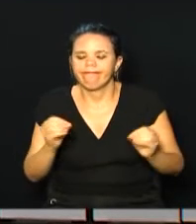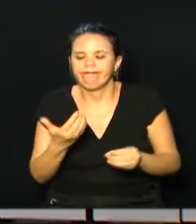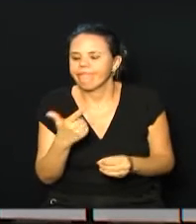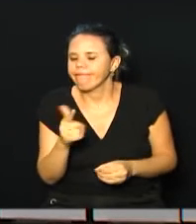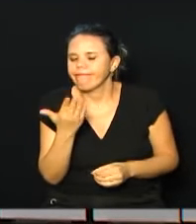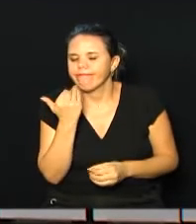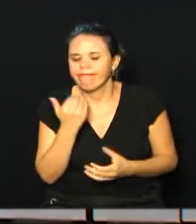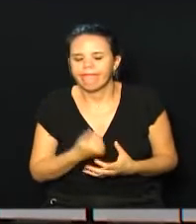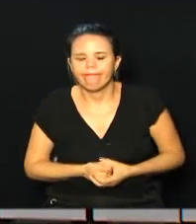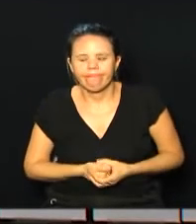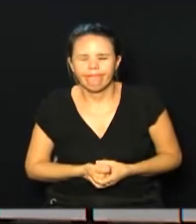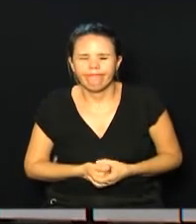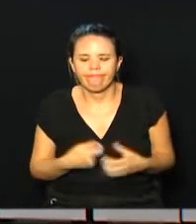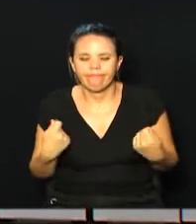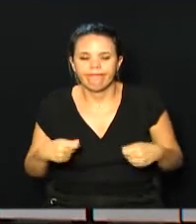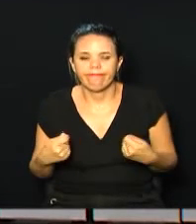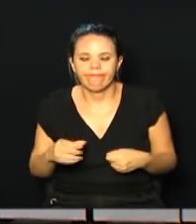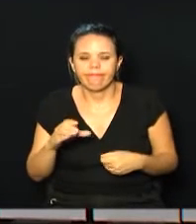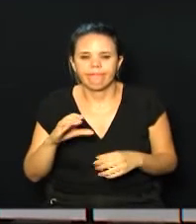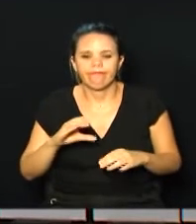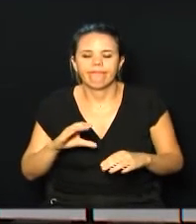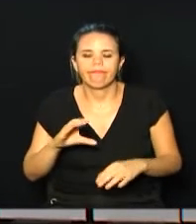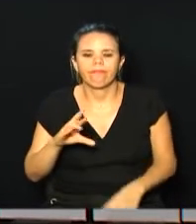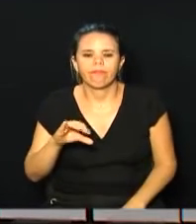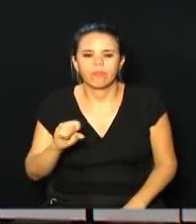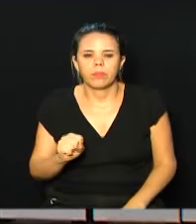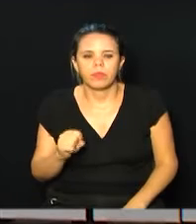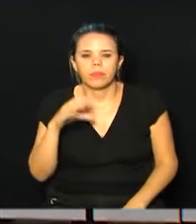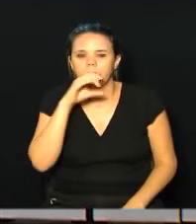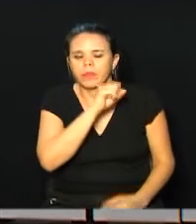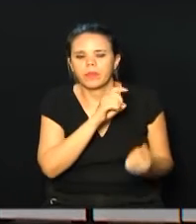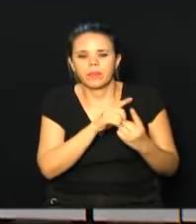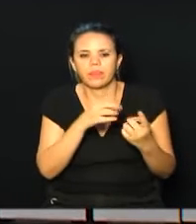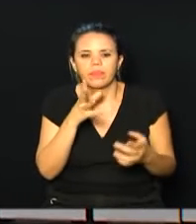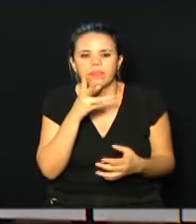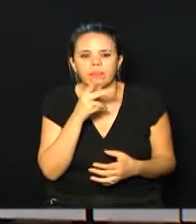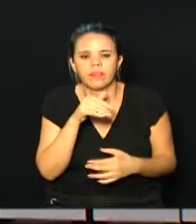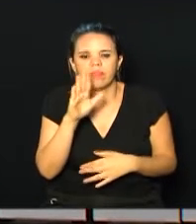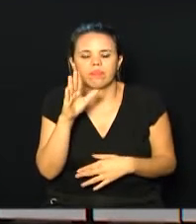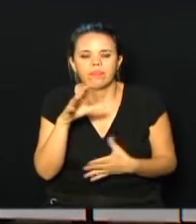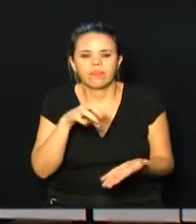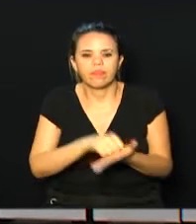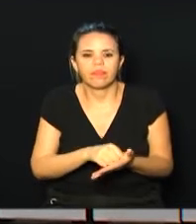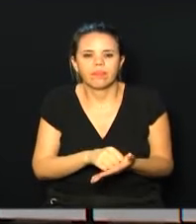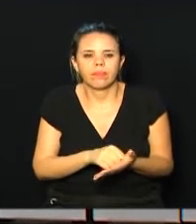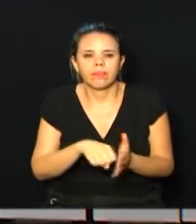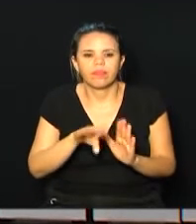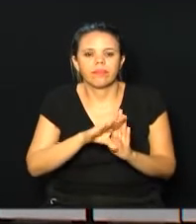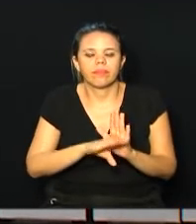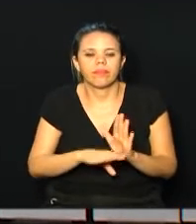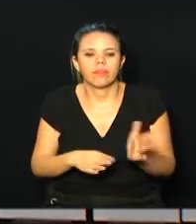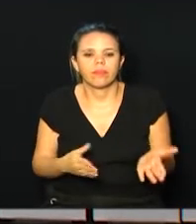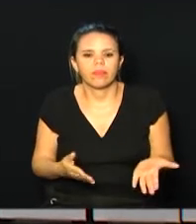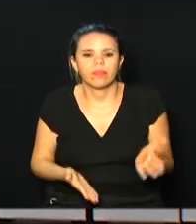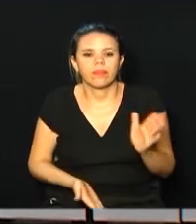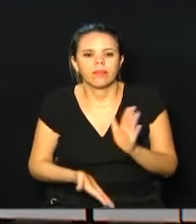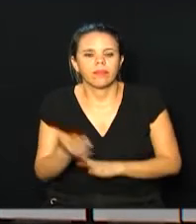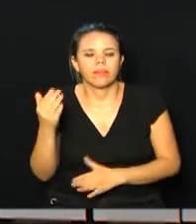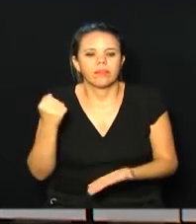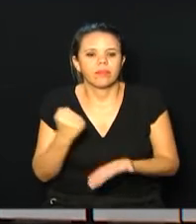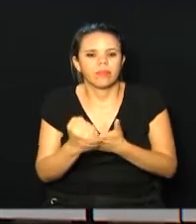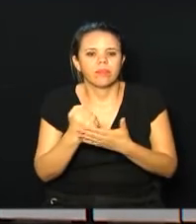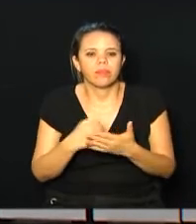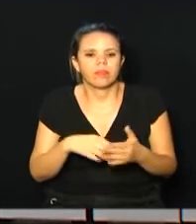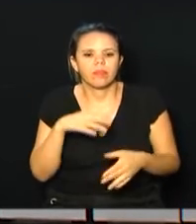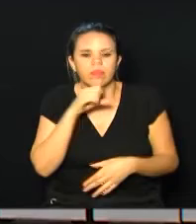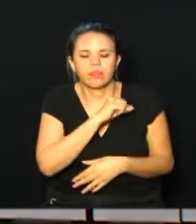comida, aí precisa o CRAS dar um atendimento rápido, às vezes demora um pouquinho para cadastrar ela num programa, a gente mesmo acaba ali